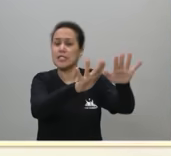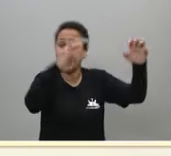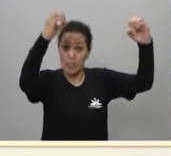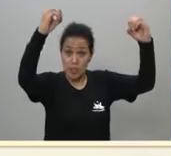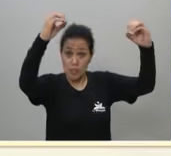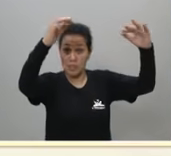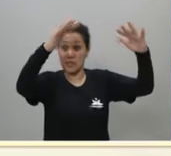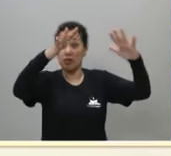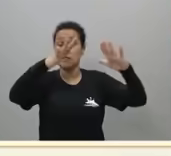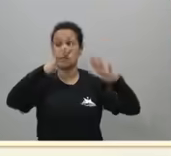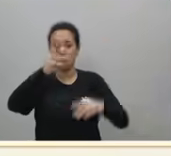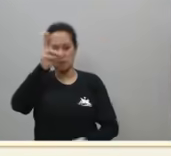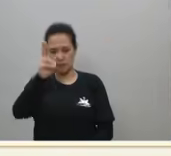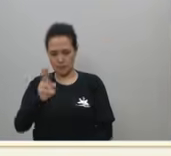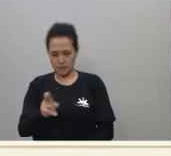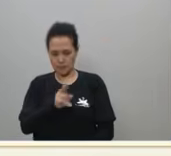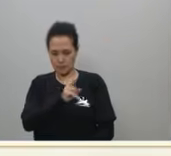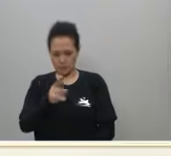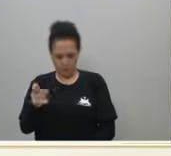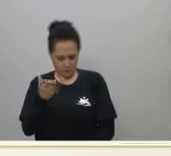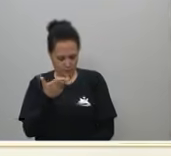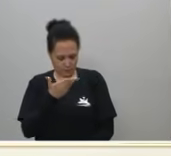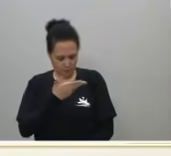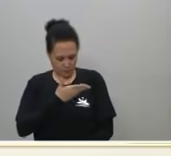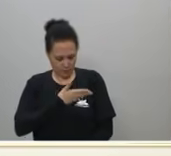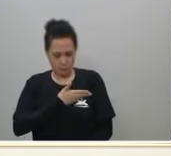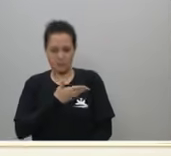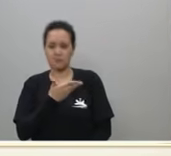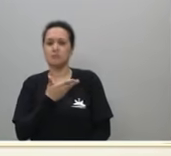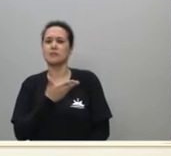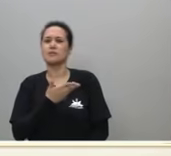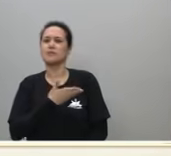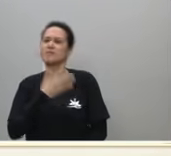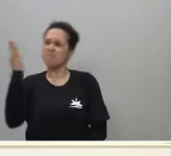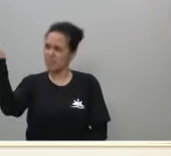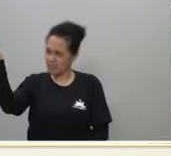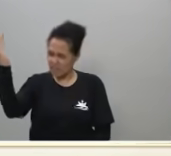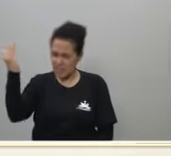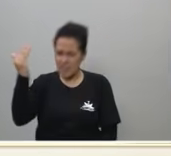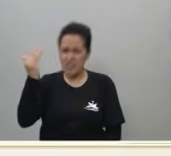iluminar, o Papa Francisco vem